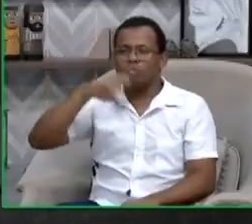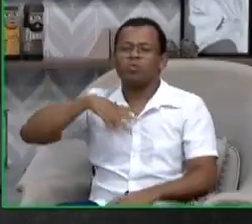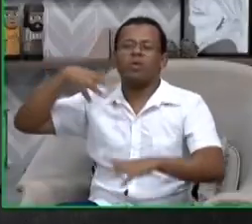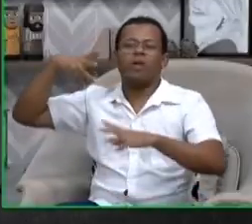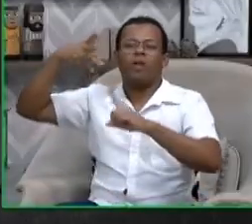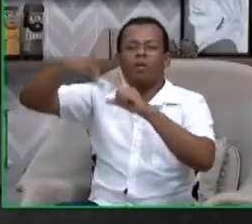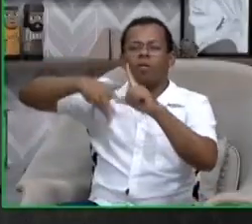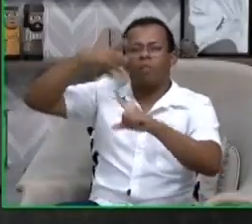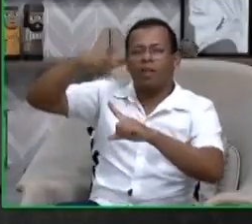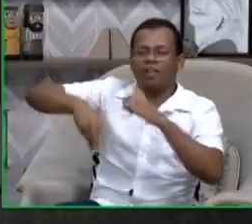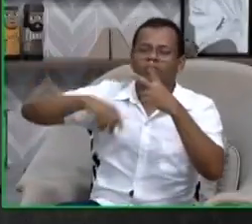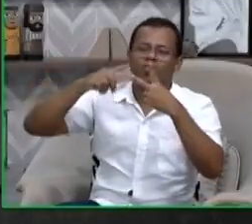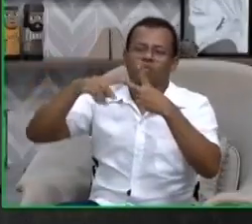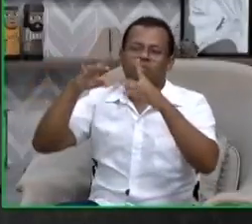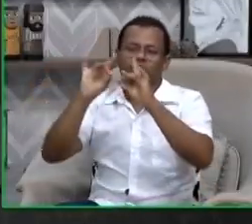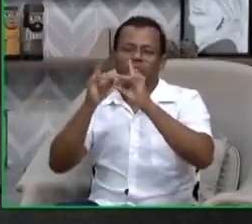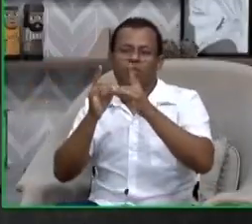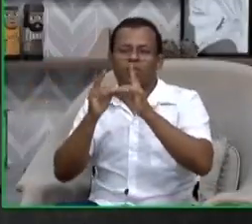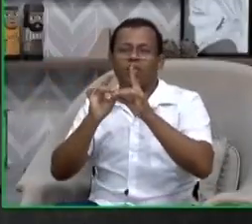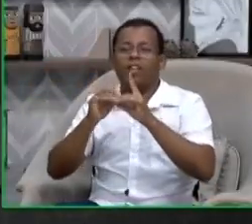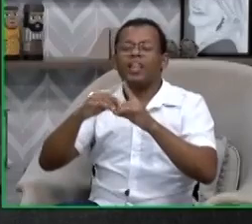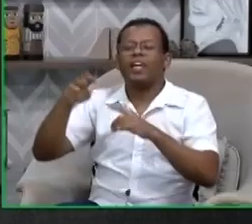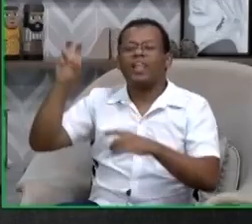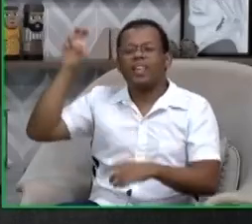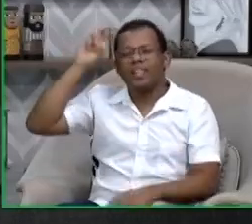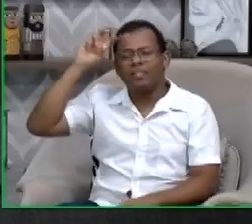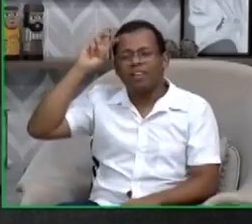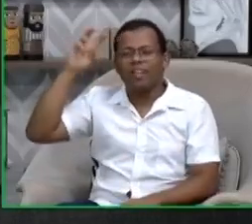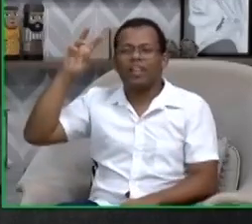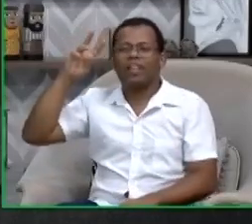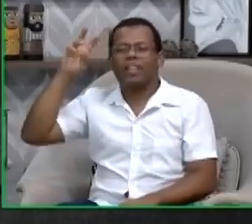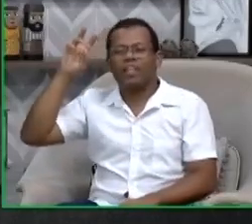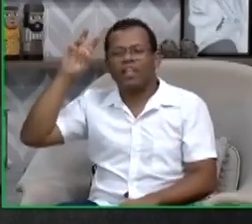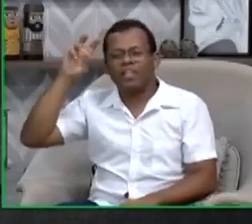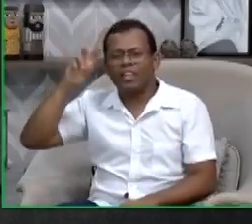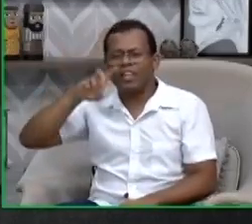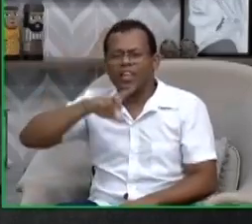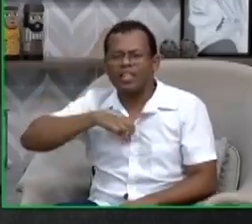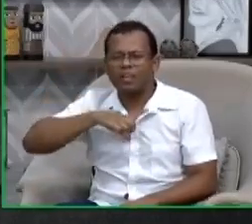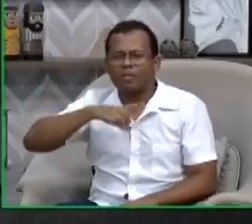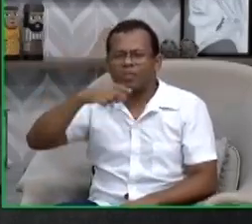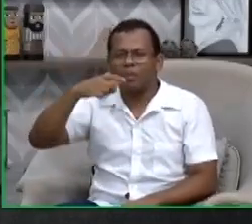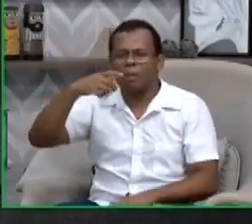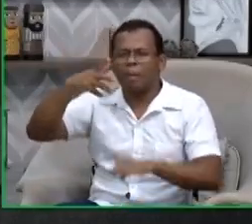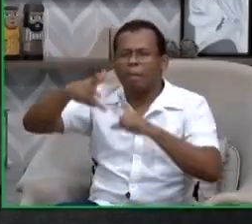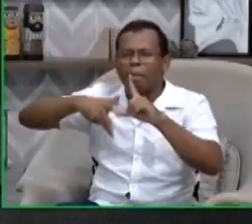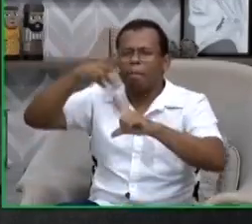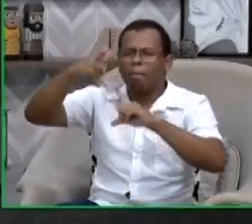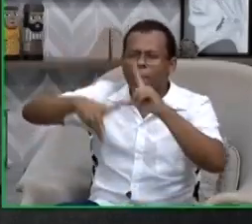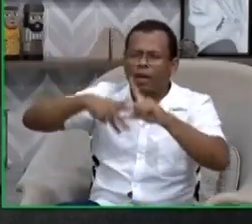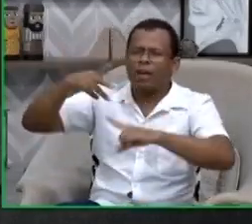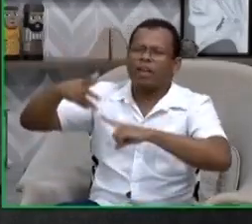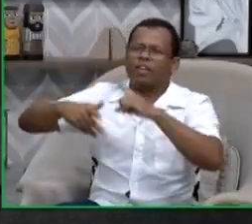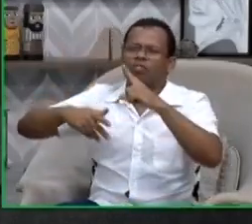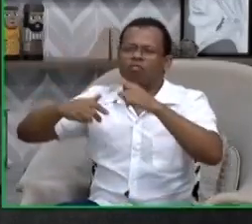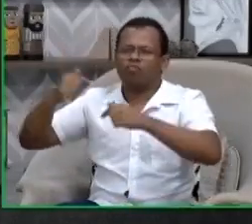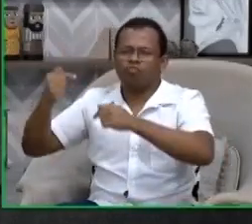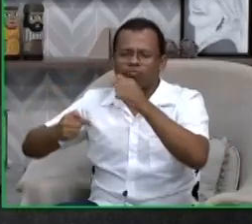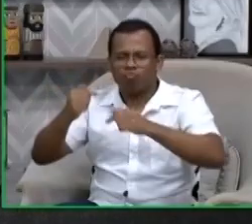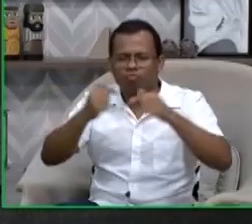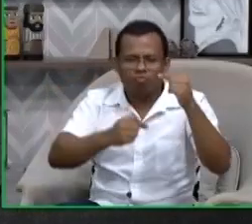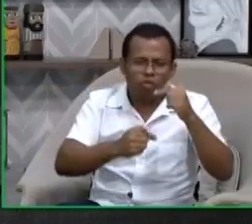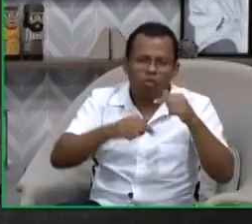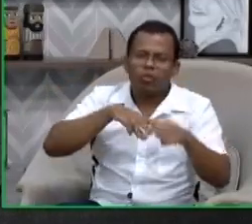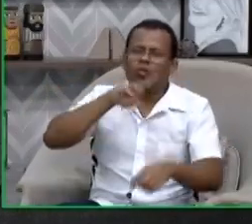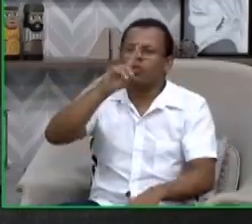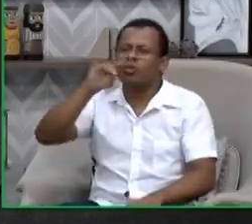oficina. Na próxima segunda-feira, dia 24, nós teremos o Libras em Foco, a manhã inteira também com palestras, debates em torno da questão